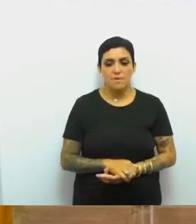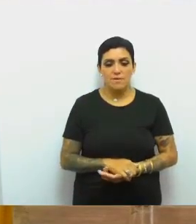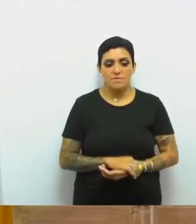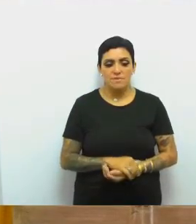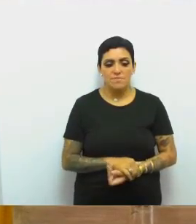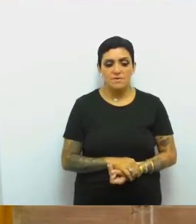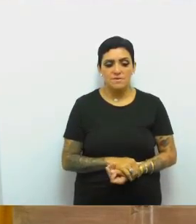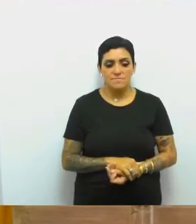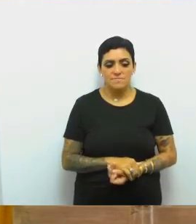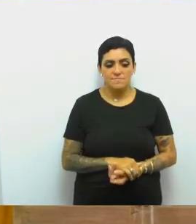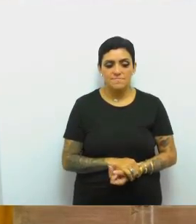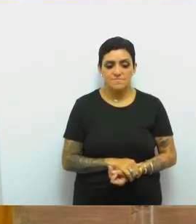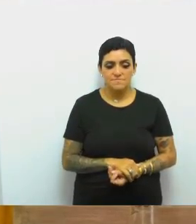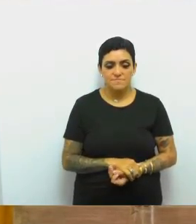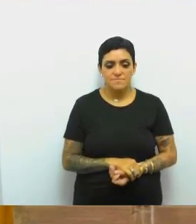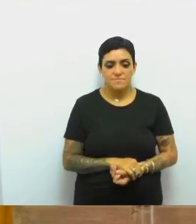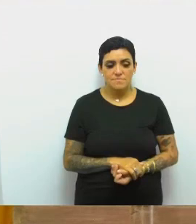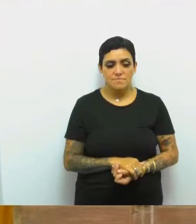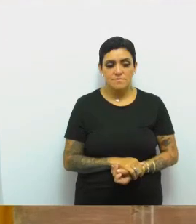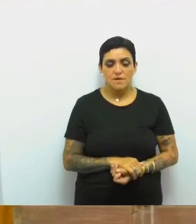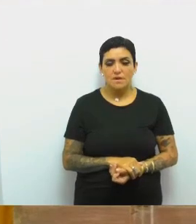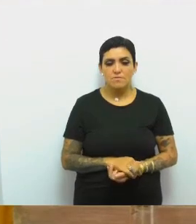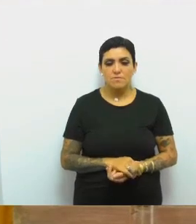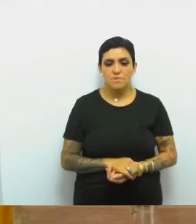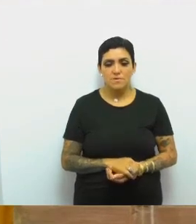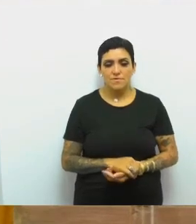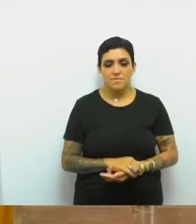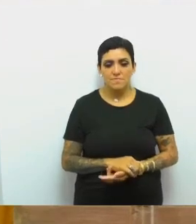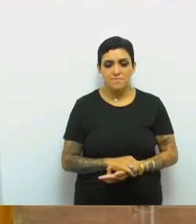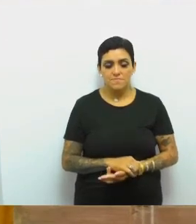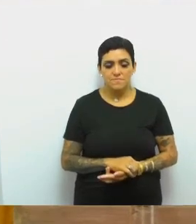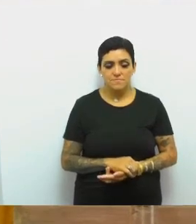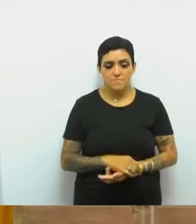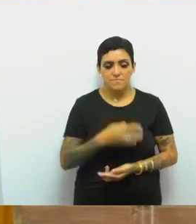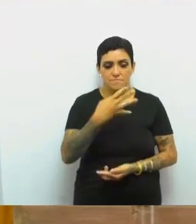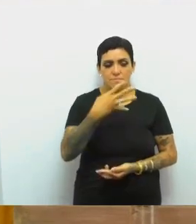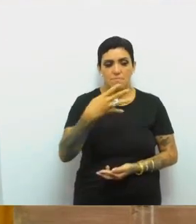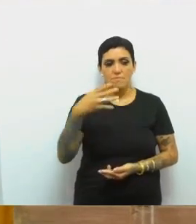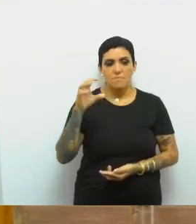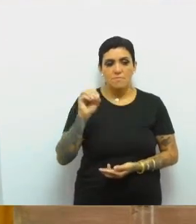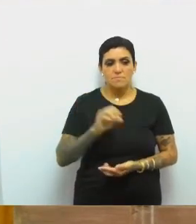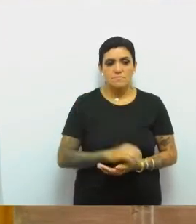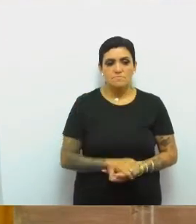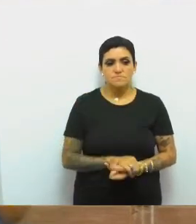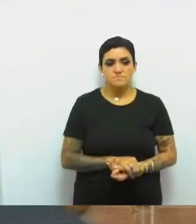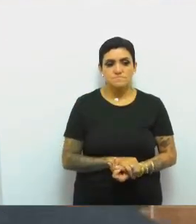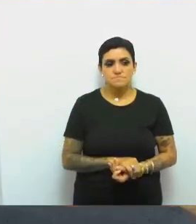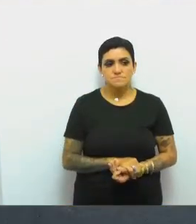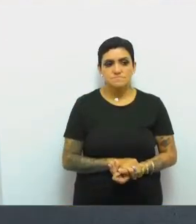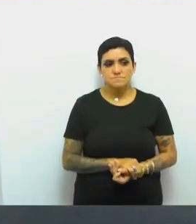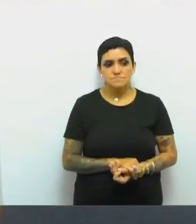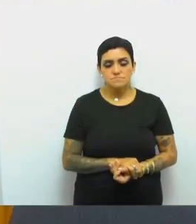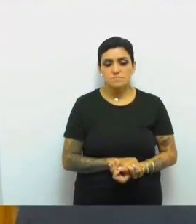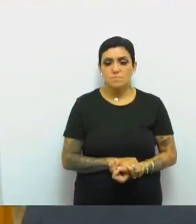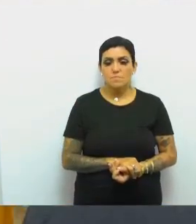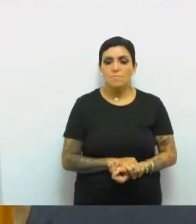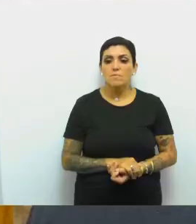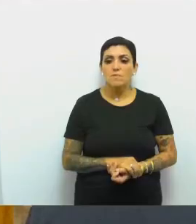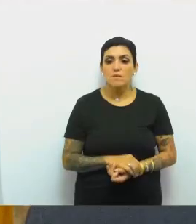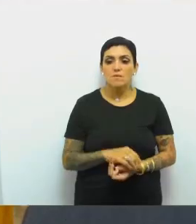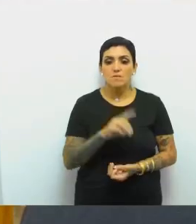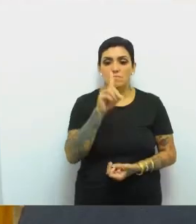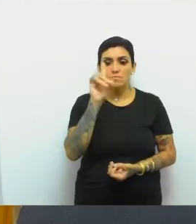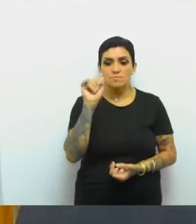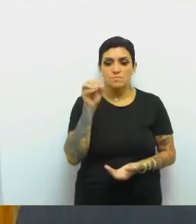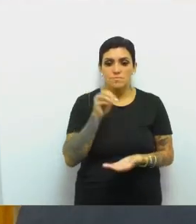diretora ser excusado sua ausência na sessão ordinária 17 de outubro de 2024. Requerimento 440 da vereadora Gabriela Carneiro, solicitando à mesa diretora ser excusado sua ausência na